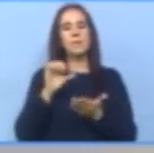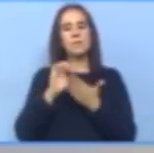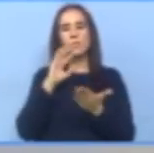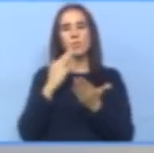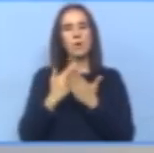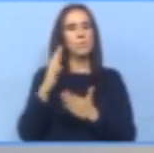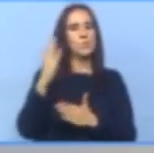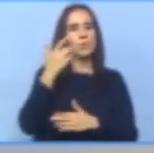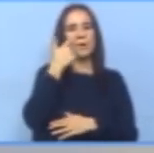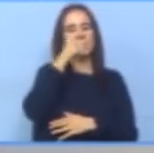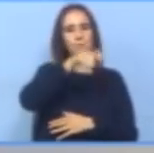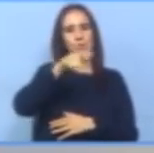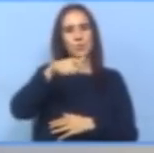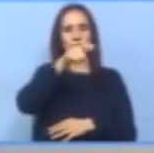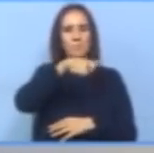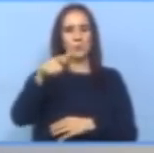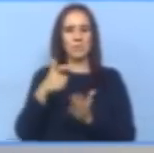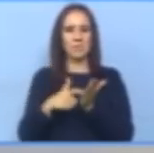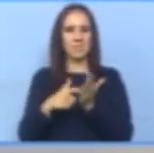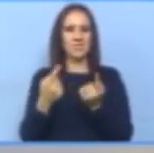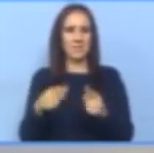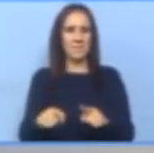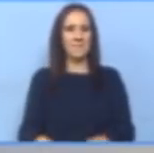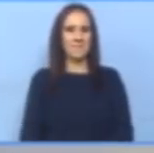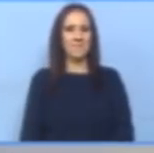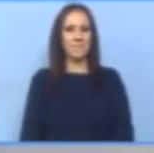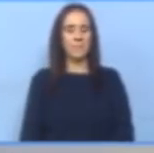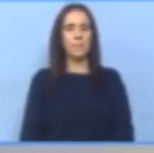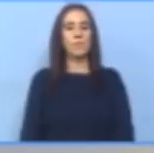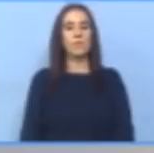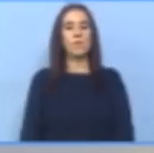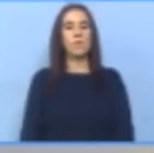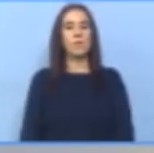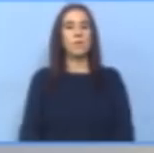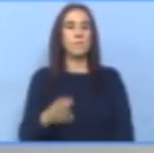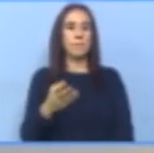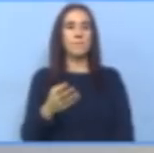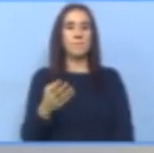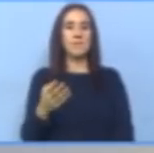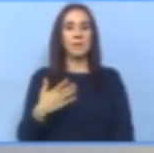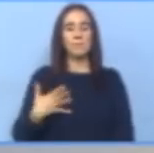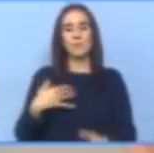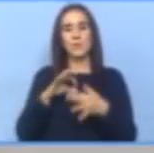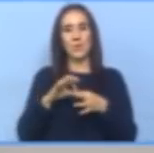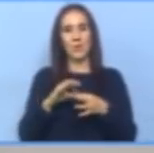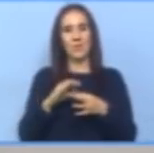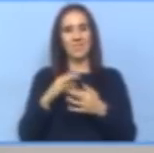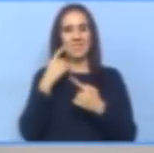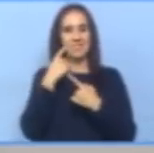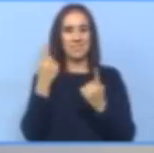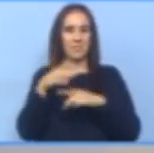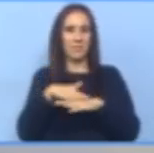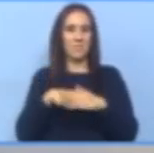a pessoa e a pessoa com as suas necessidades. É daqui que vão surgir as chamadas obras de misericórdia, que depois ocupam um papel